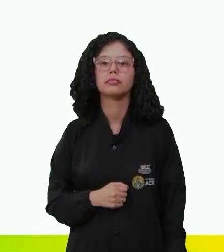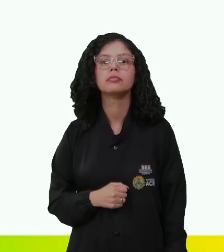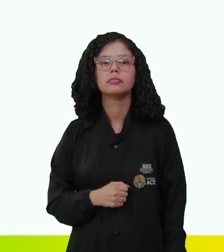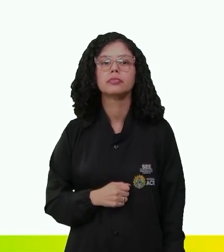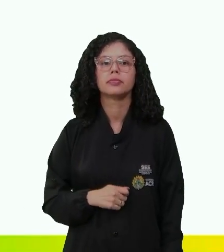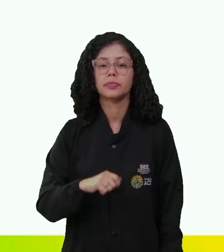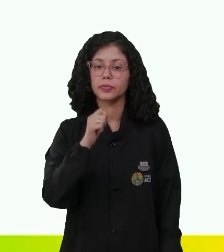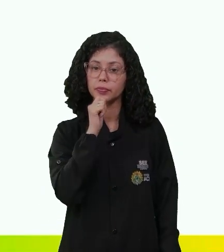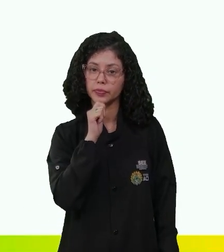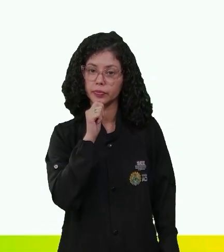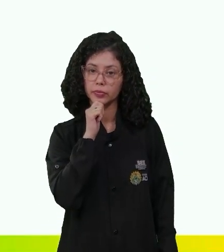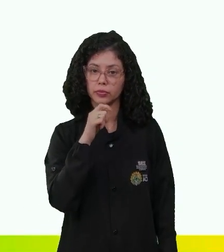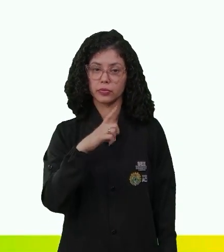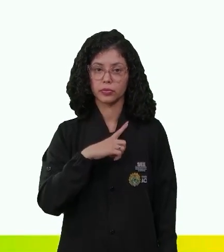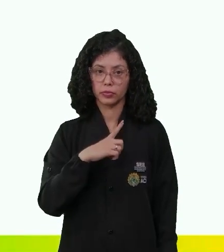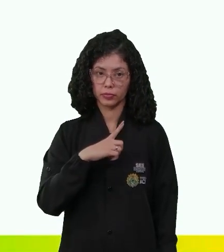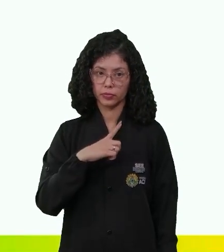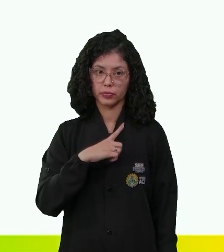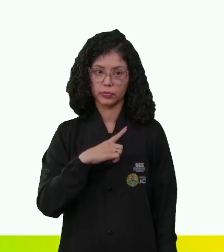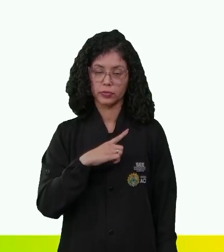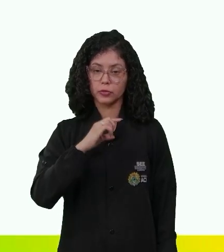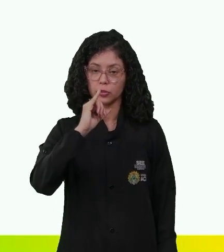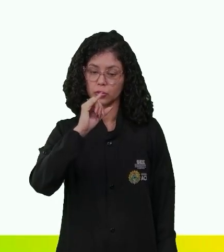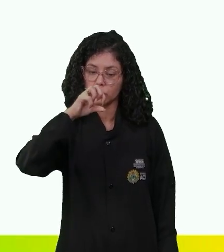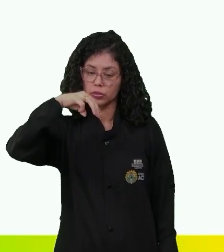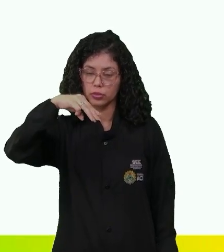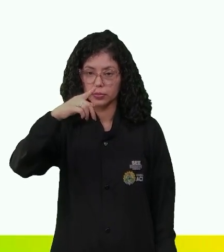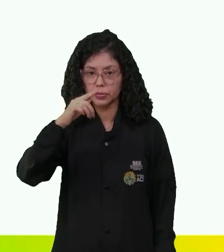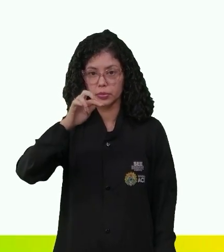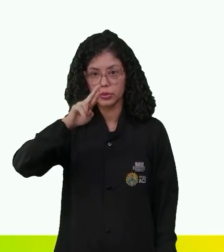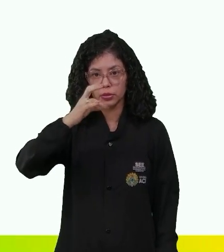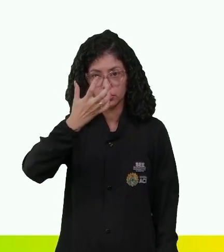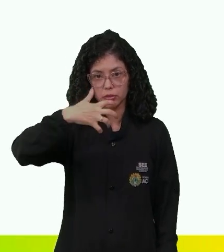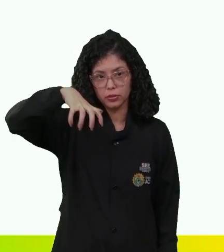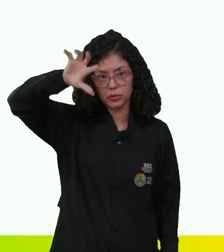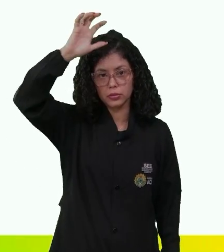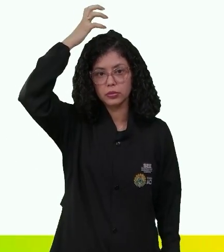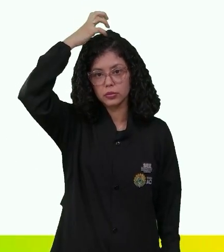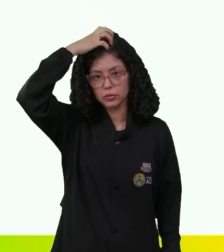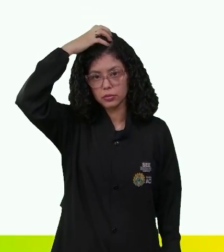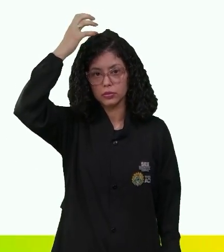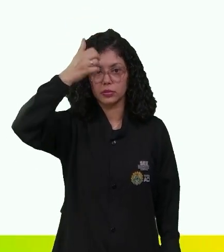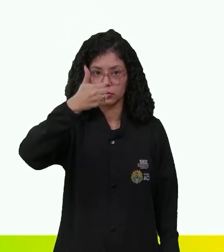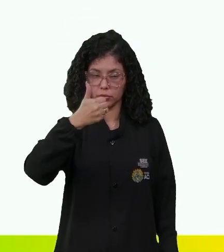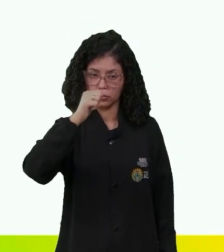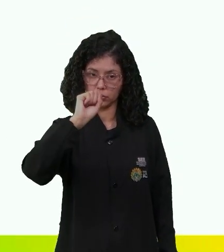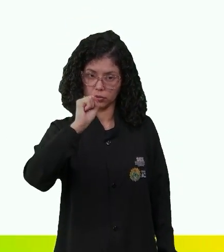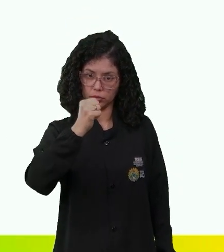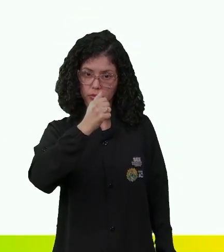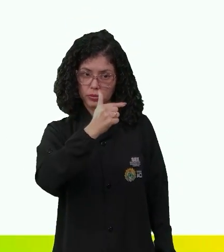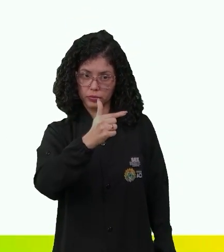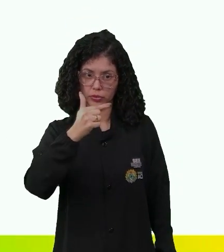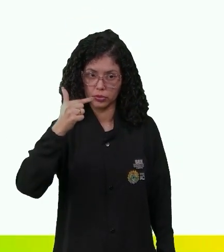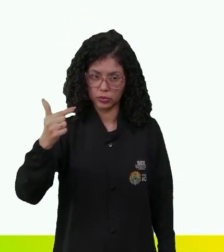Ainda nós temos o período do Império, que ocorre de 1822 a